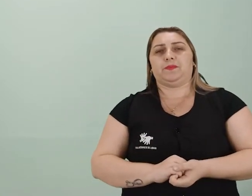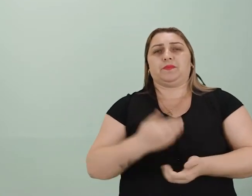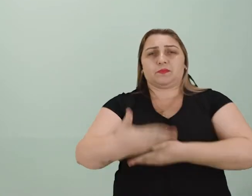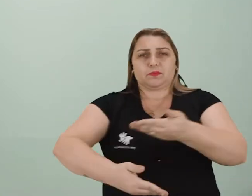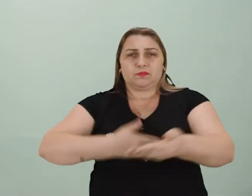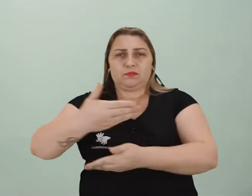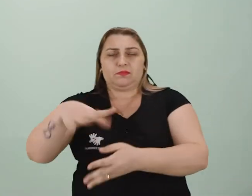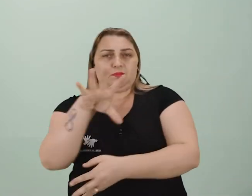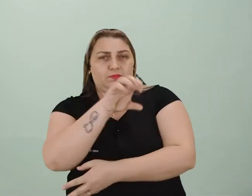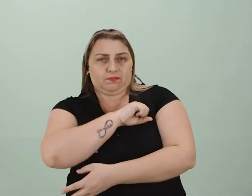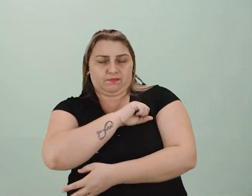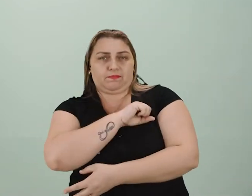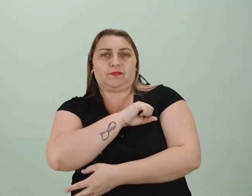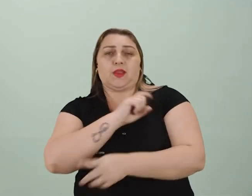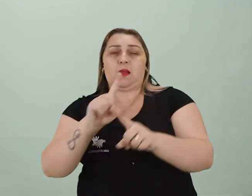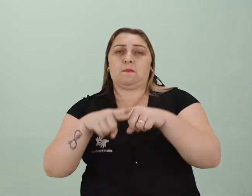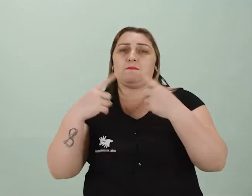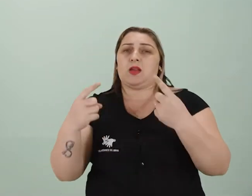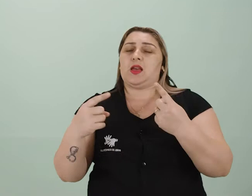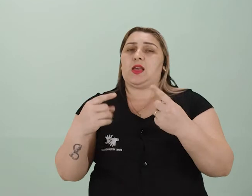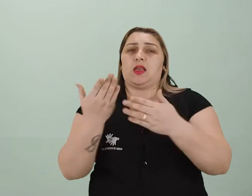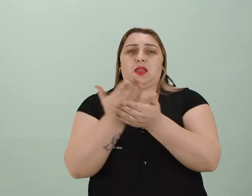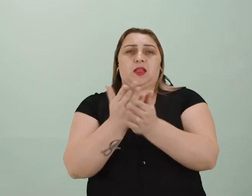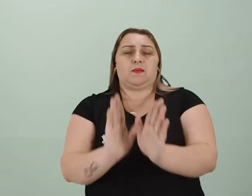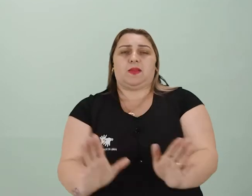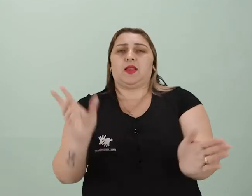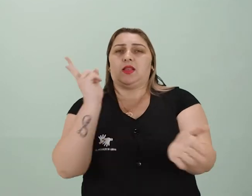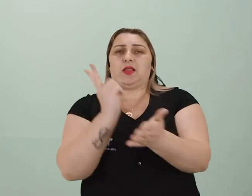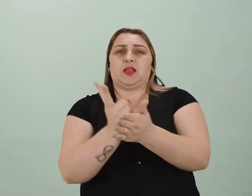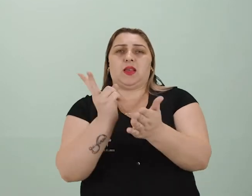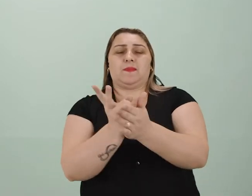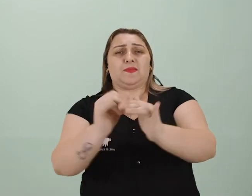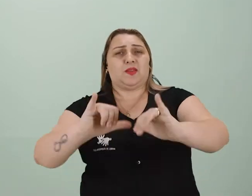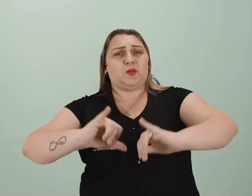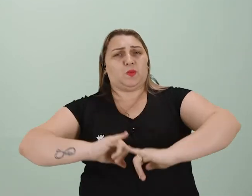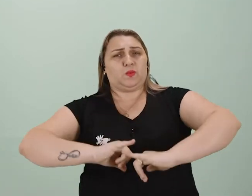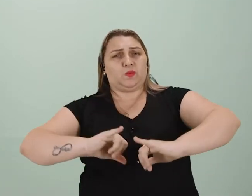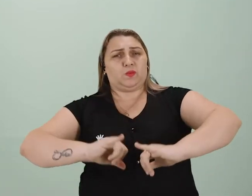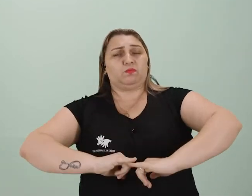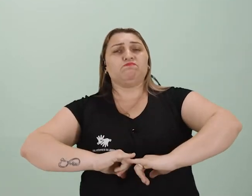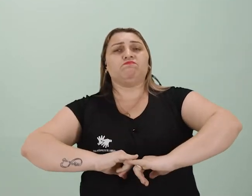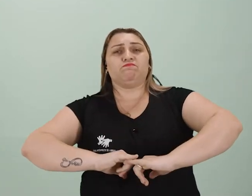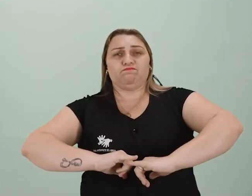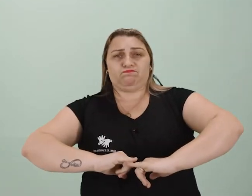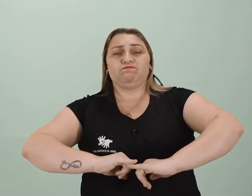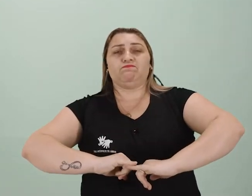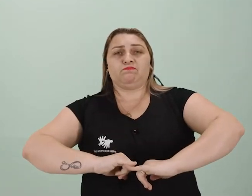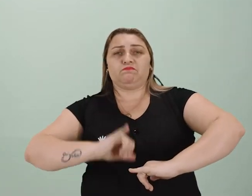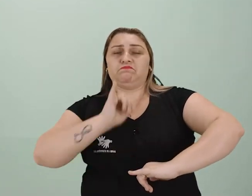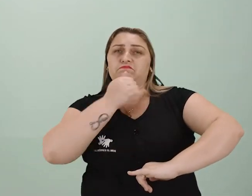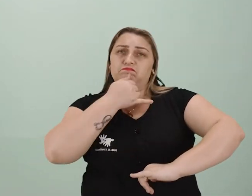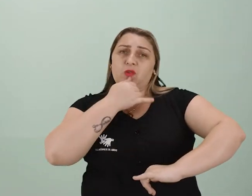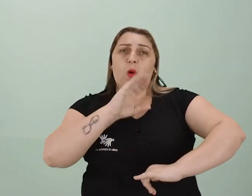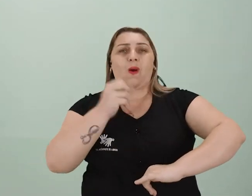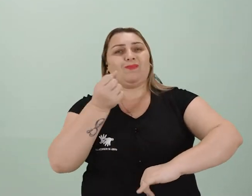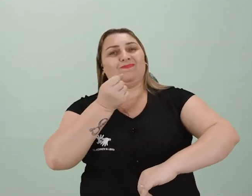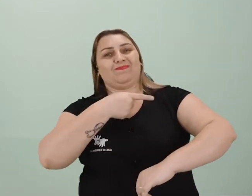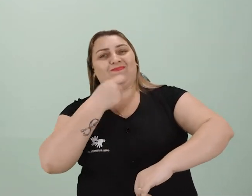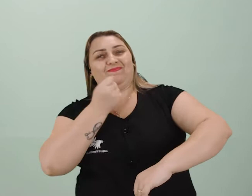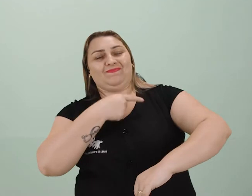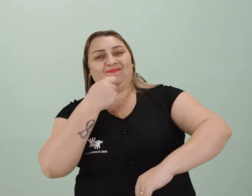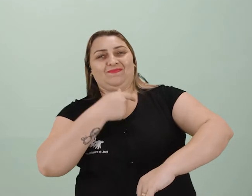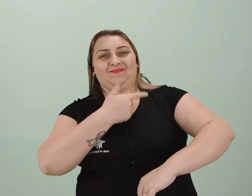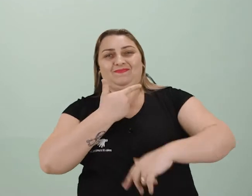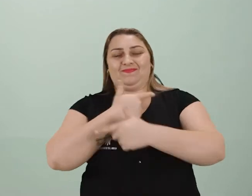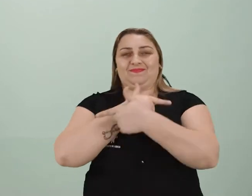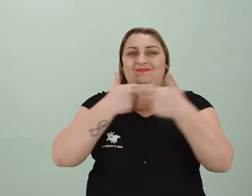relações amorosas e tudo mais, mas que tudo terminava sempre em alguma tragédia mesmo, ou comédia, né?